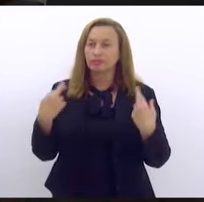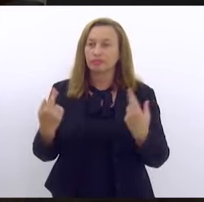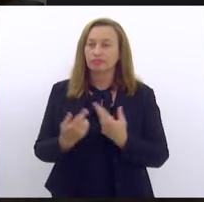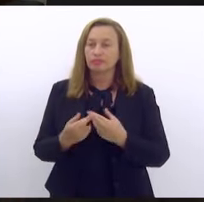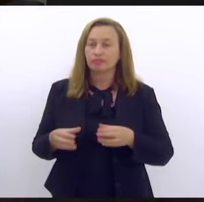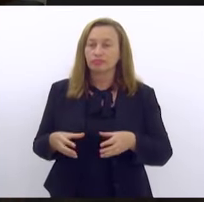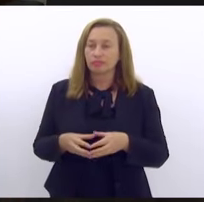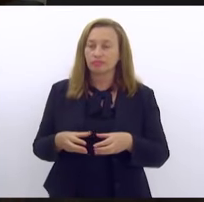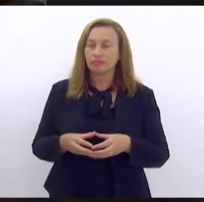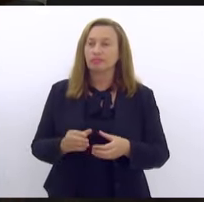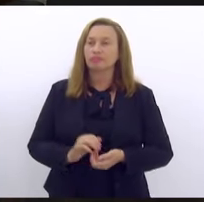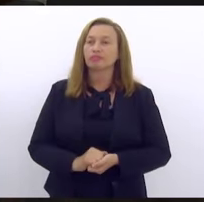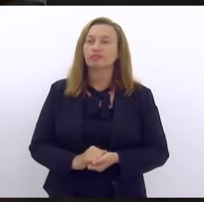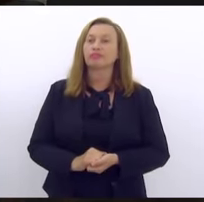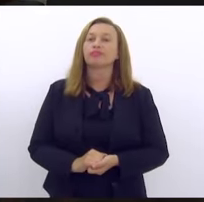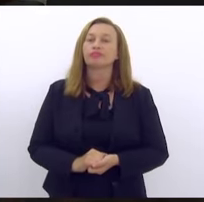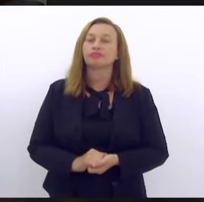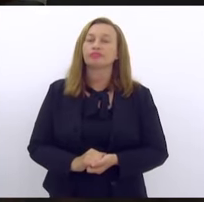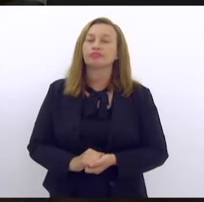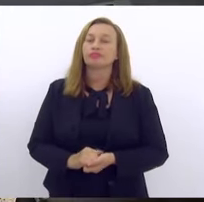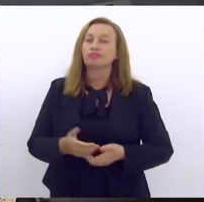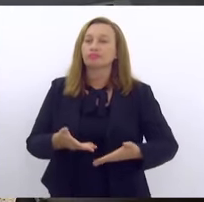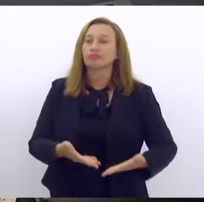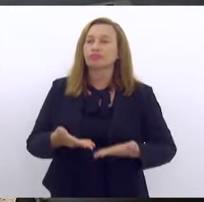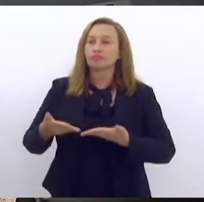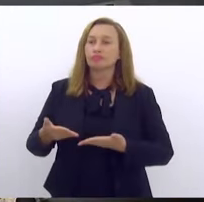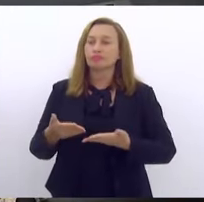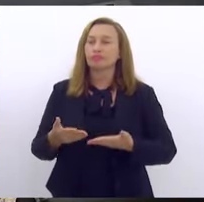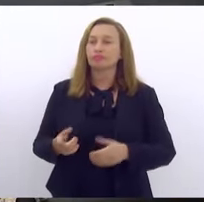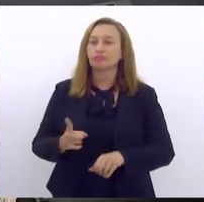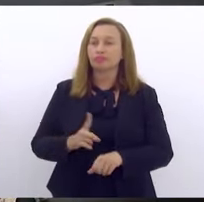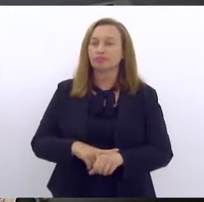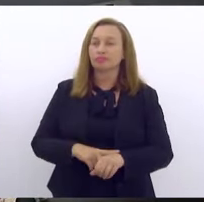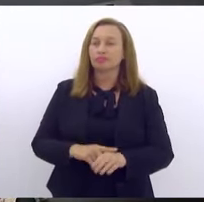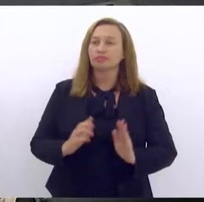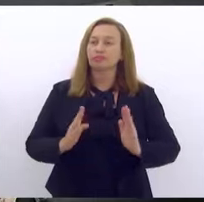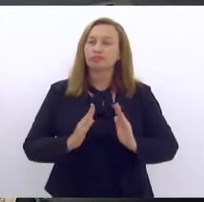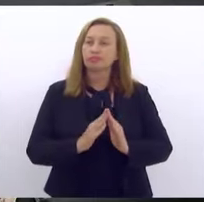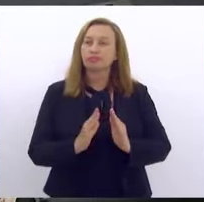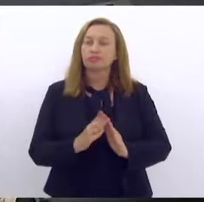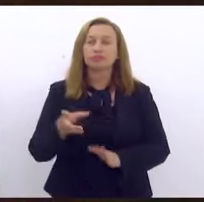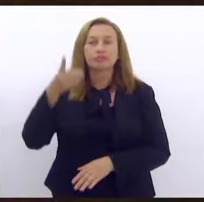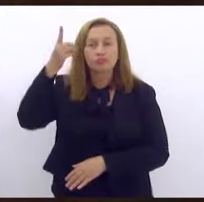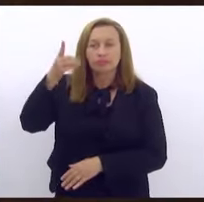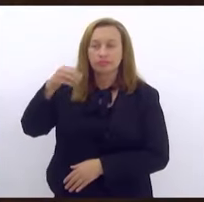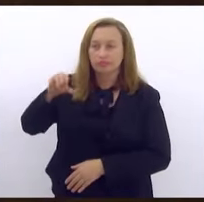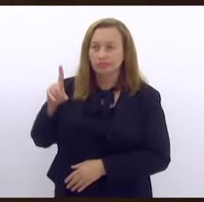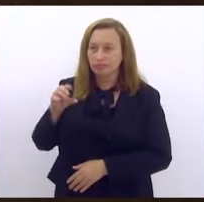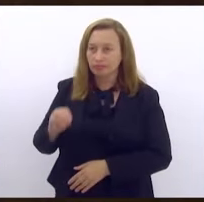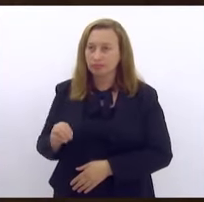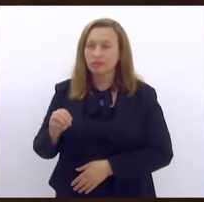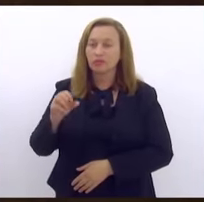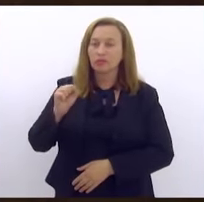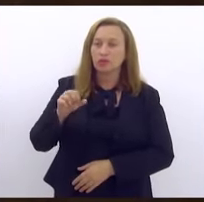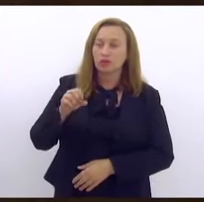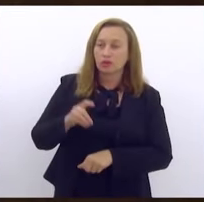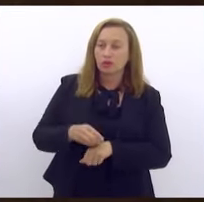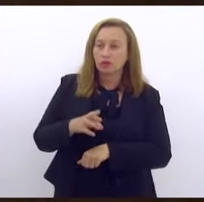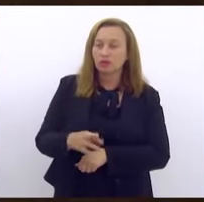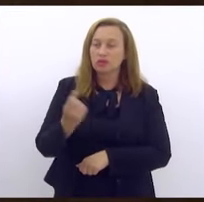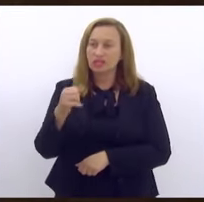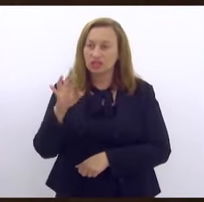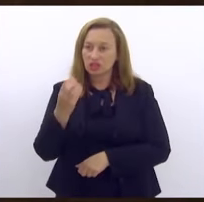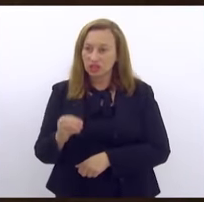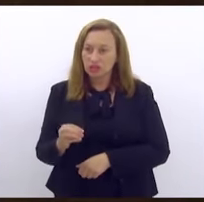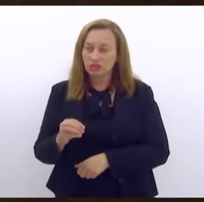comissão. Só para... Convoco nos termos regimentais os senhores deputados Carlos Macedo, doutor Serginho, Renato Miranda, Andrezinho Siciliano,